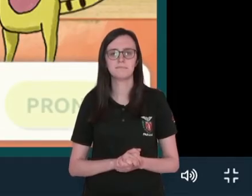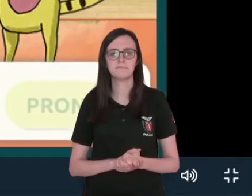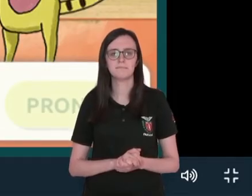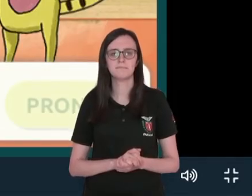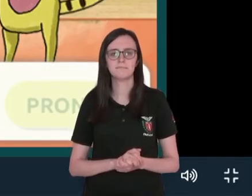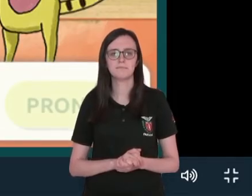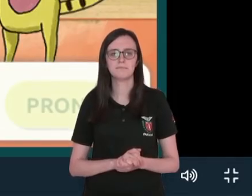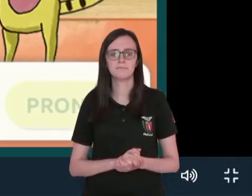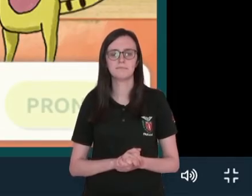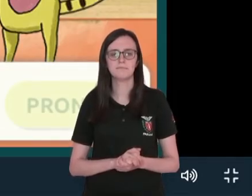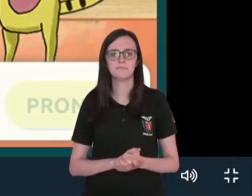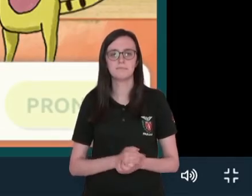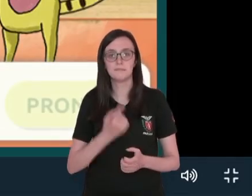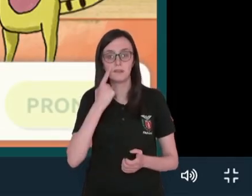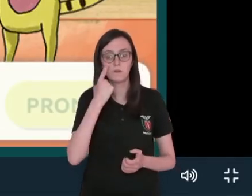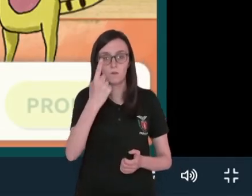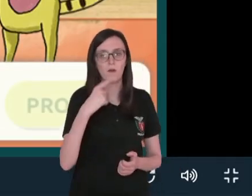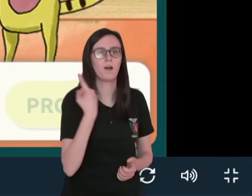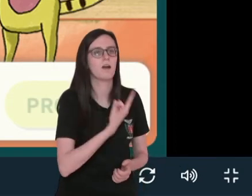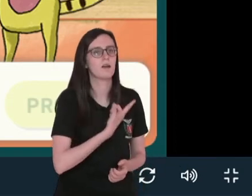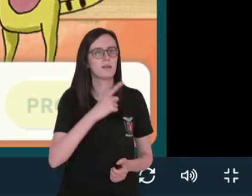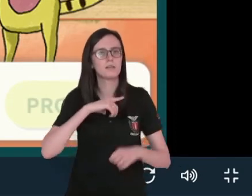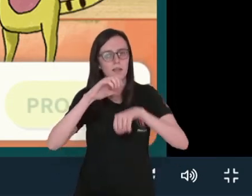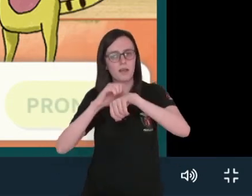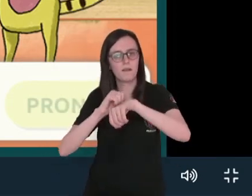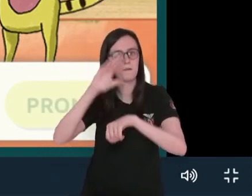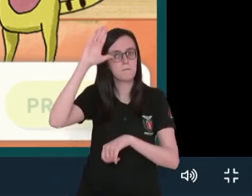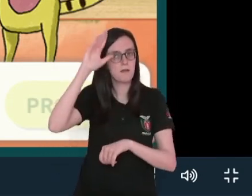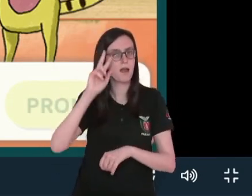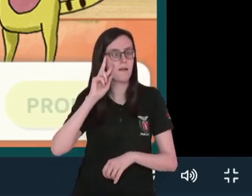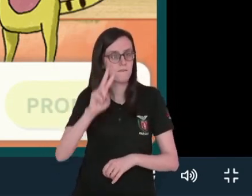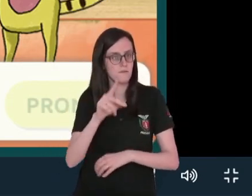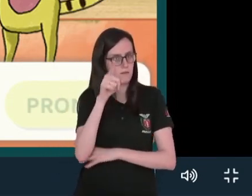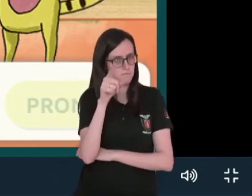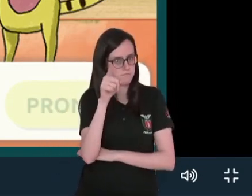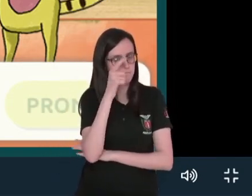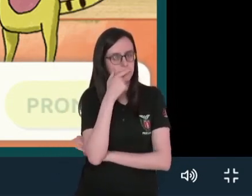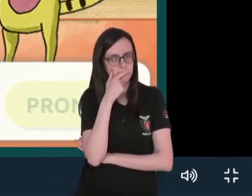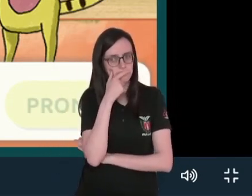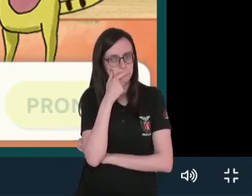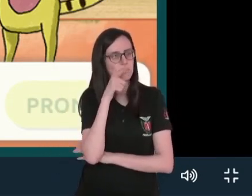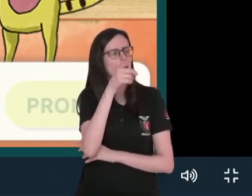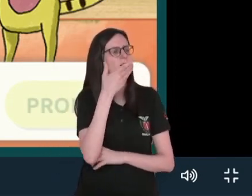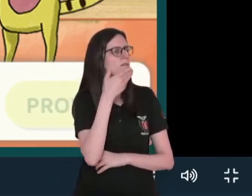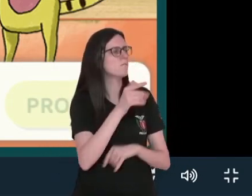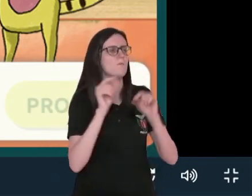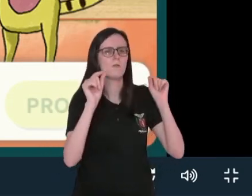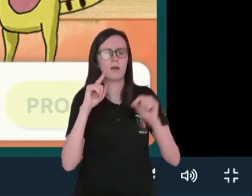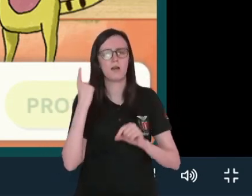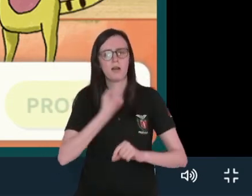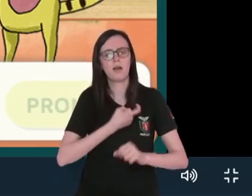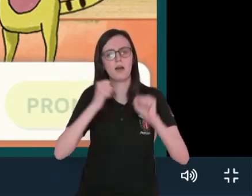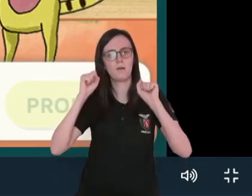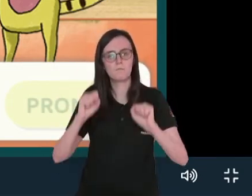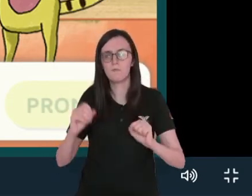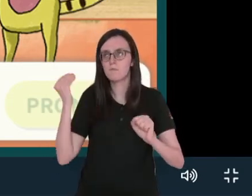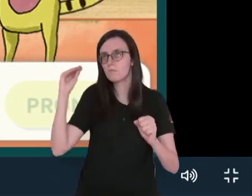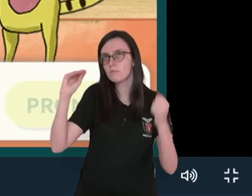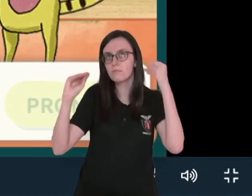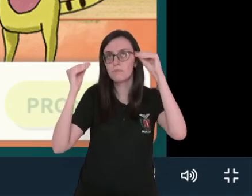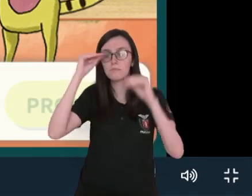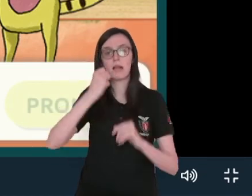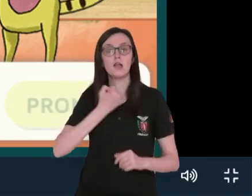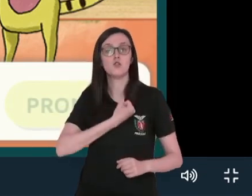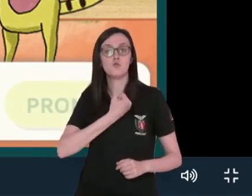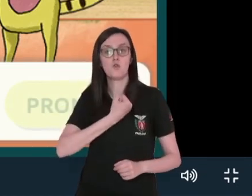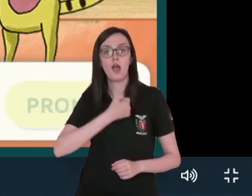Olha só, gente, aqui nós temos mais um joguinho do Matific, né? E tá pedindo pra gente posicionar os números de modo que